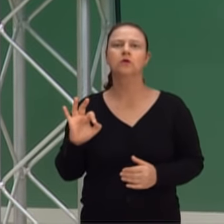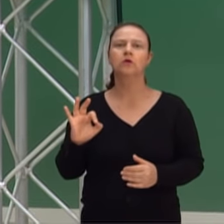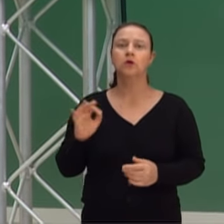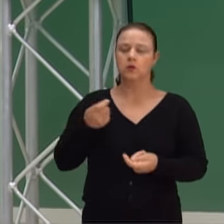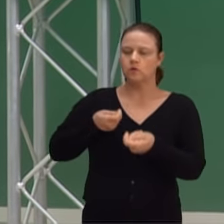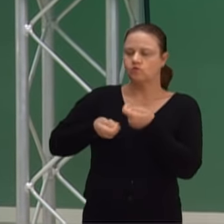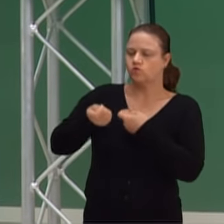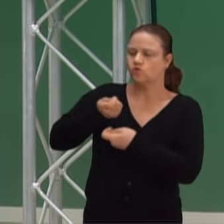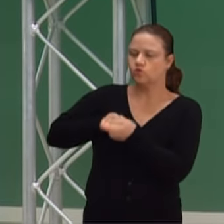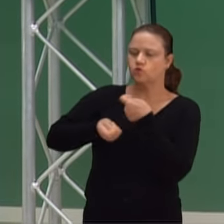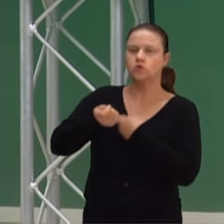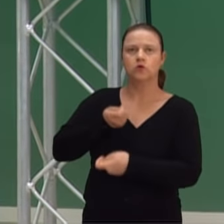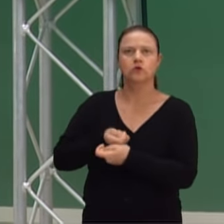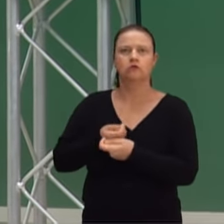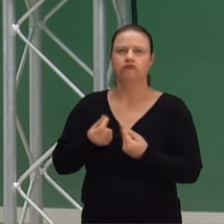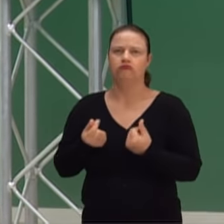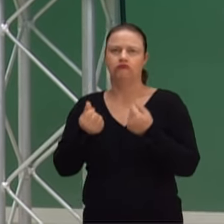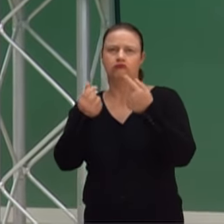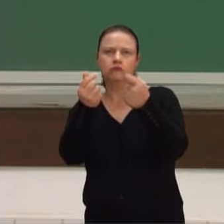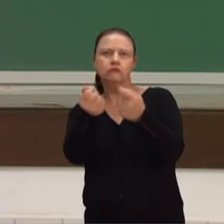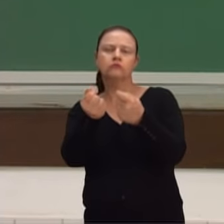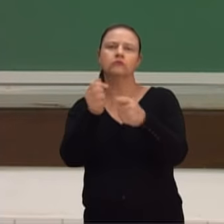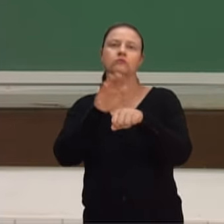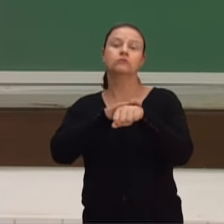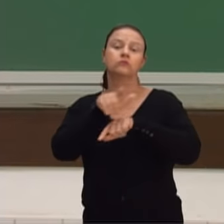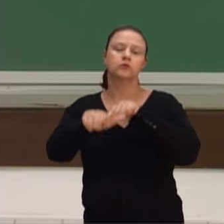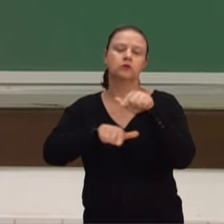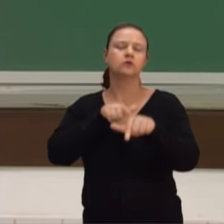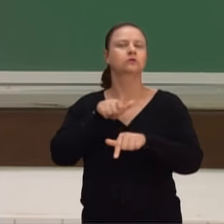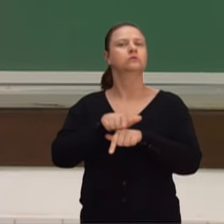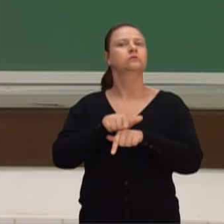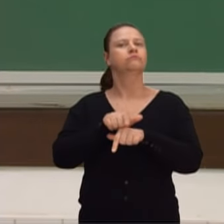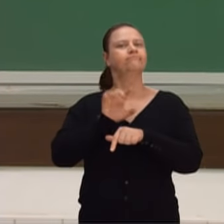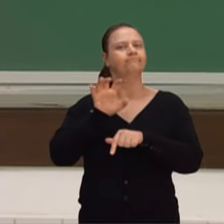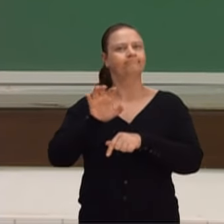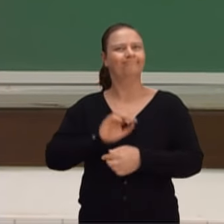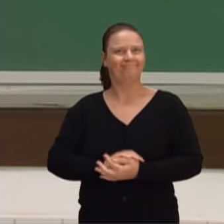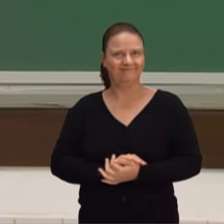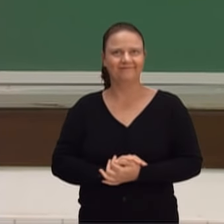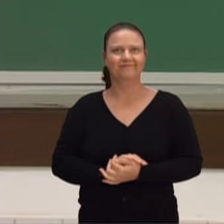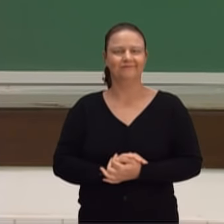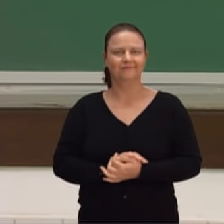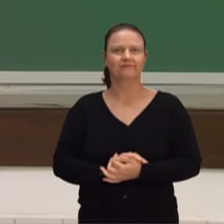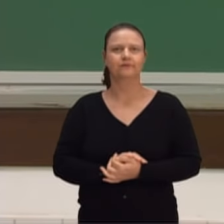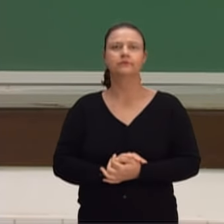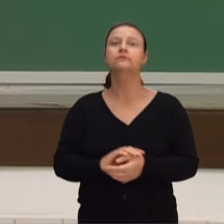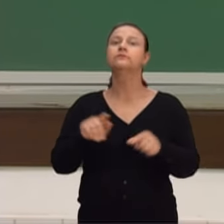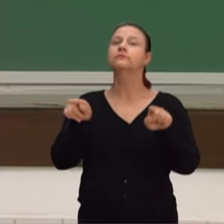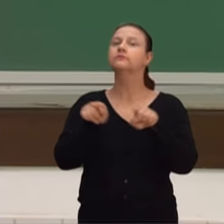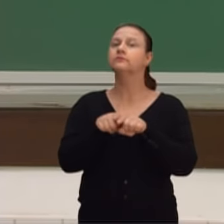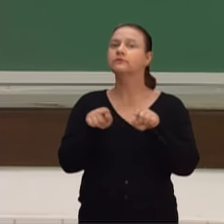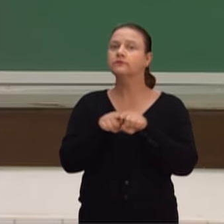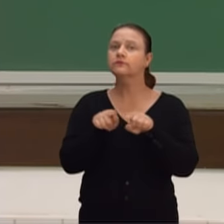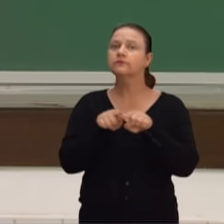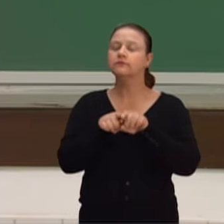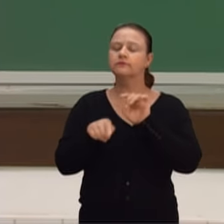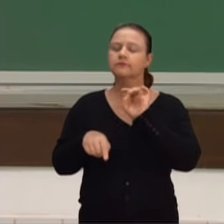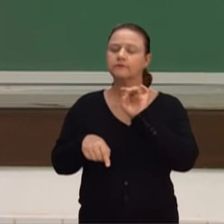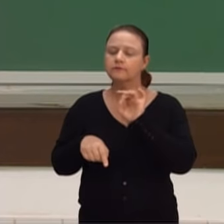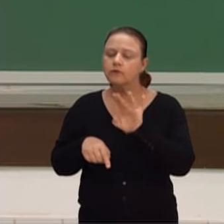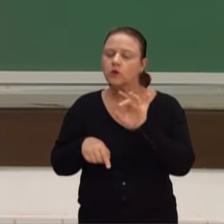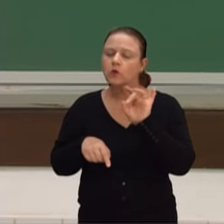rendem muito dinheiro a quem trabalha com isso. Bem tranquilo isso para resolver, né? Ó, o cotidiano